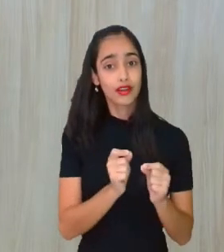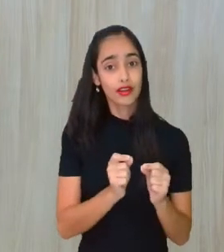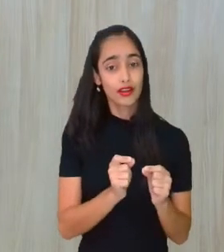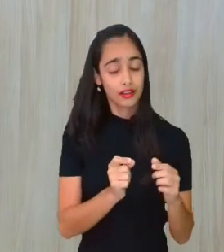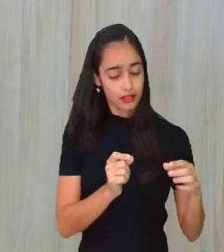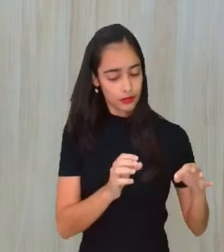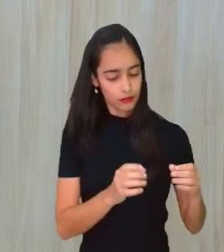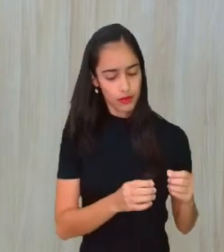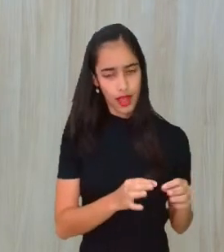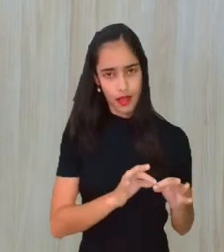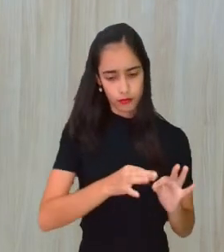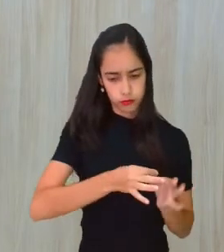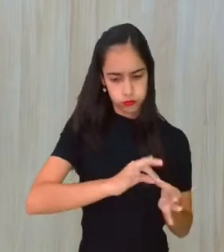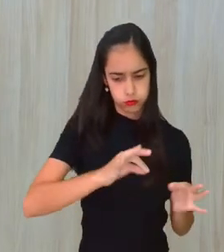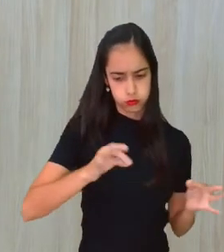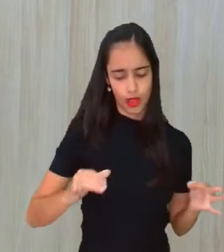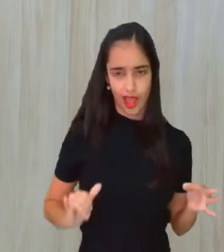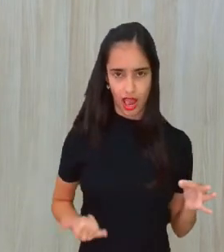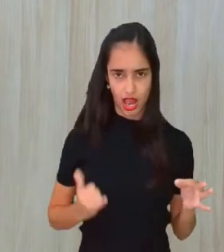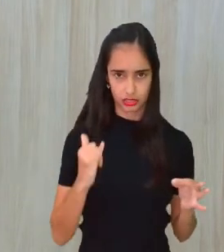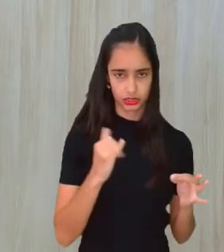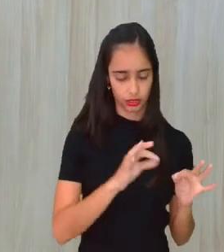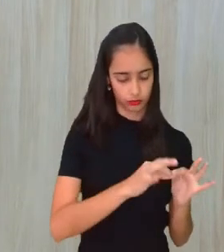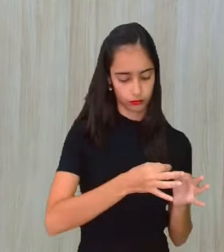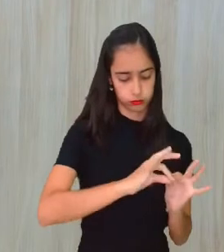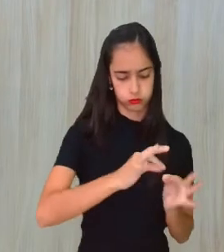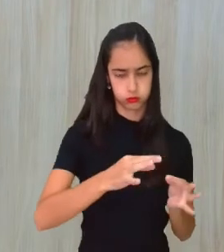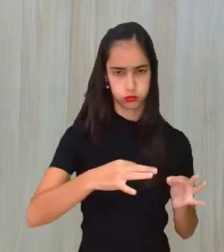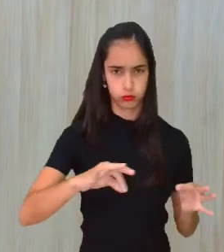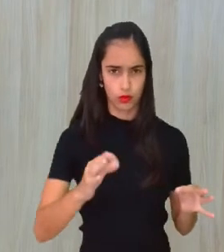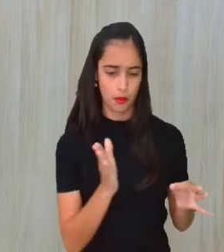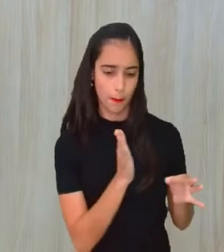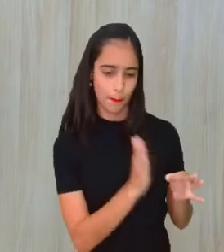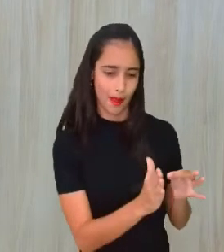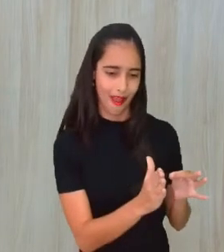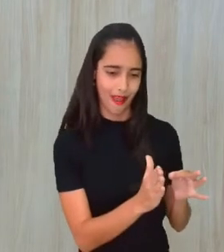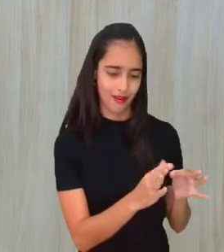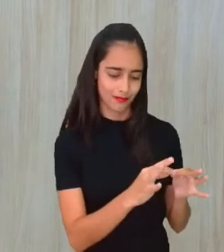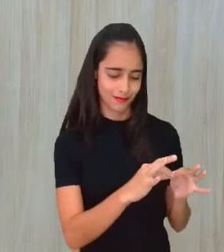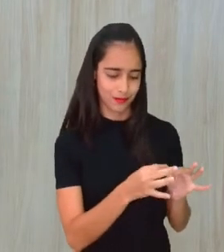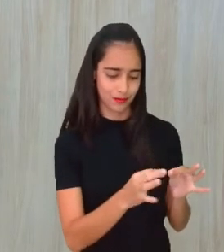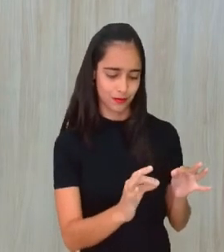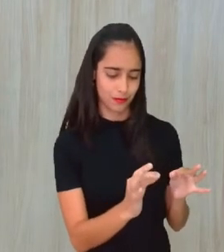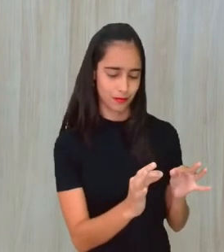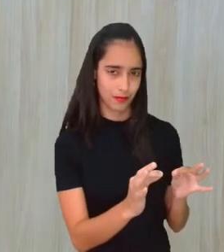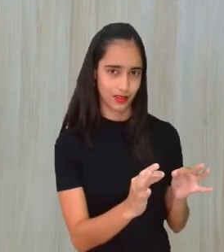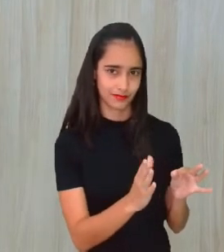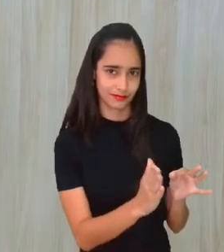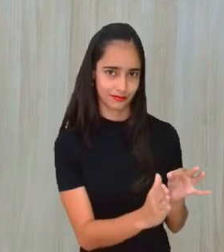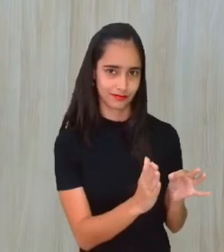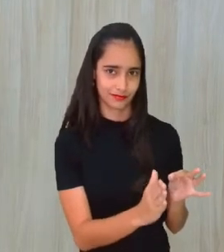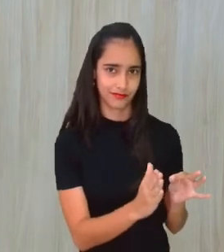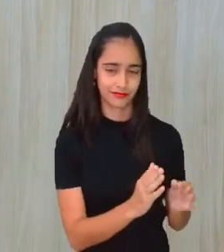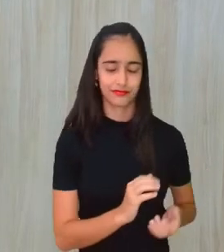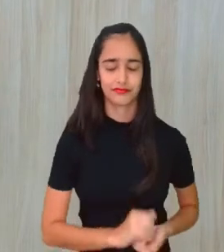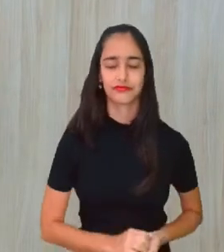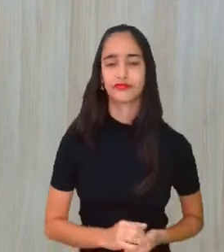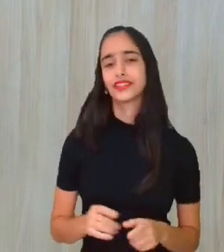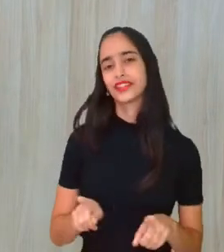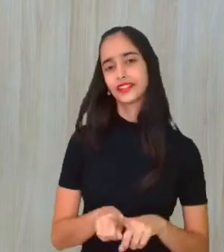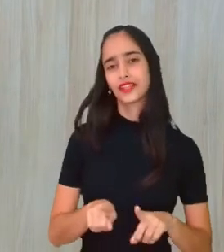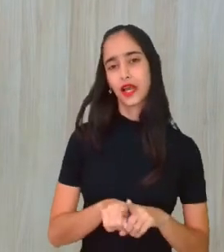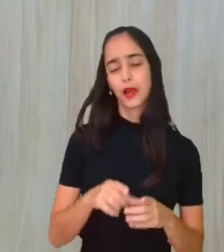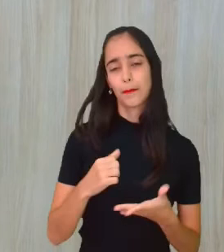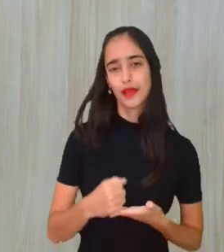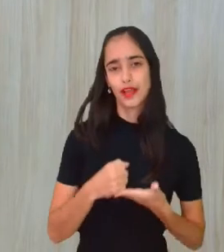você observar, ele realmente é um dispositivo de segurança. E também ele auxilia quando a gente quer que